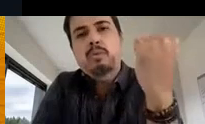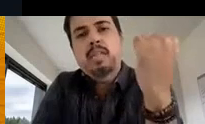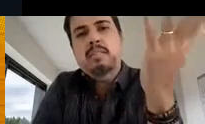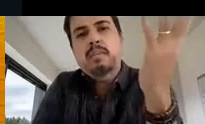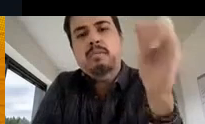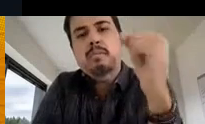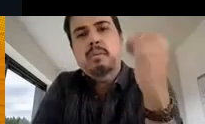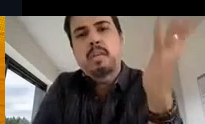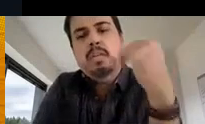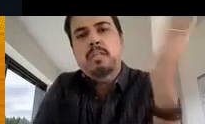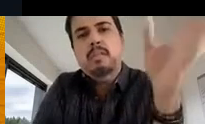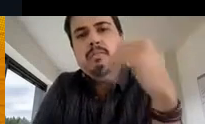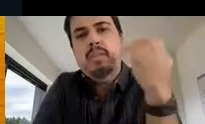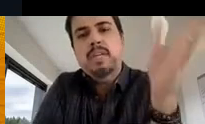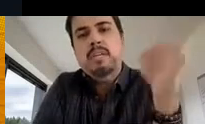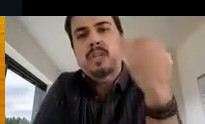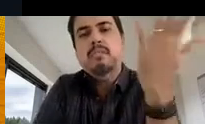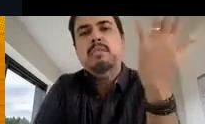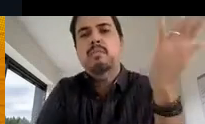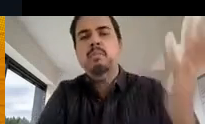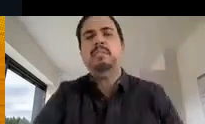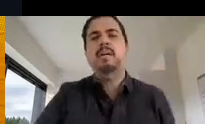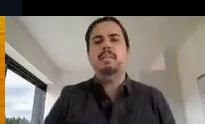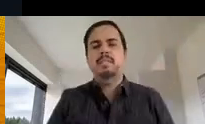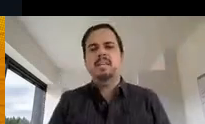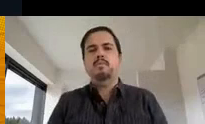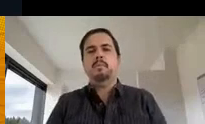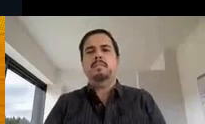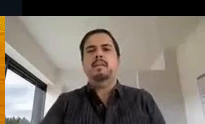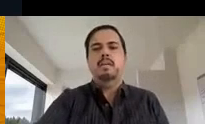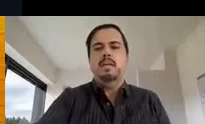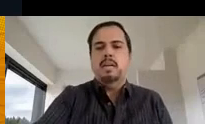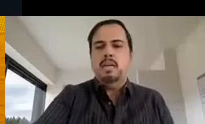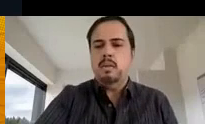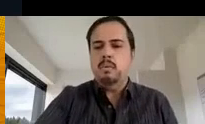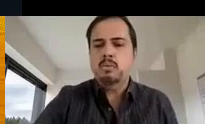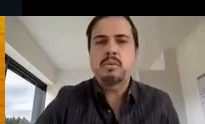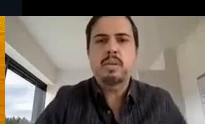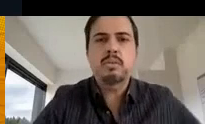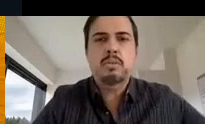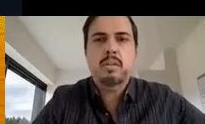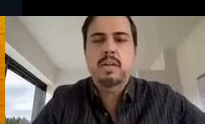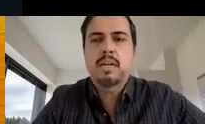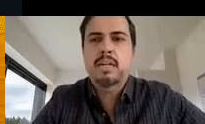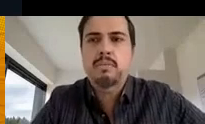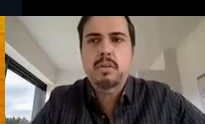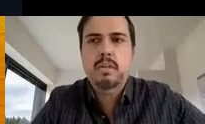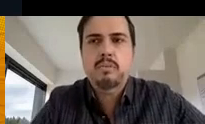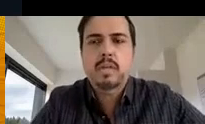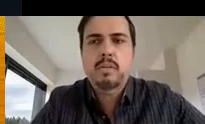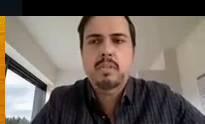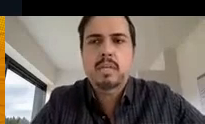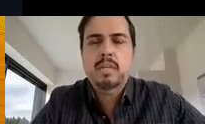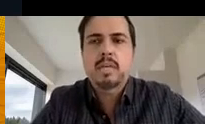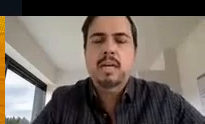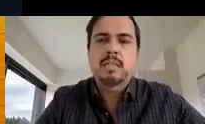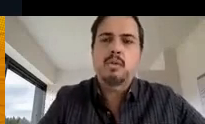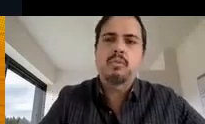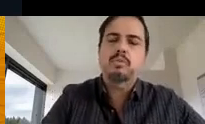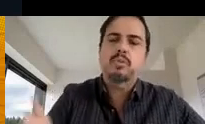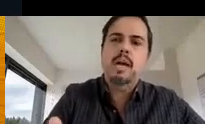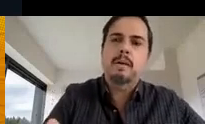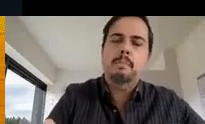avaliar. Eu estou fazendo concurso há 10 anos, 12 anos, 15 anos, 20 anos, 30 anos. Eu vou passar. Será que eu vou passar? Então isso é foco em resultado, galera. Isso é foco em